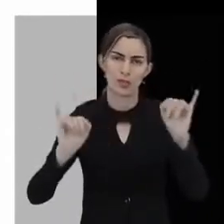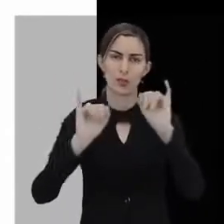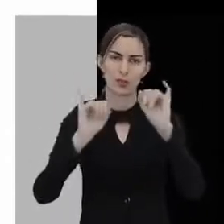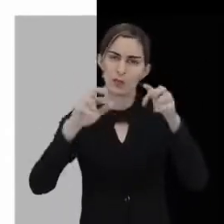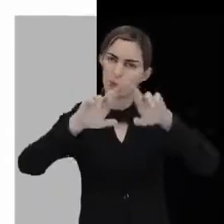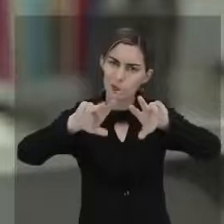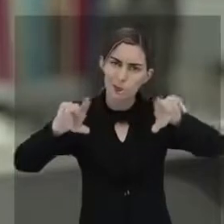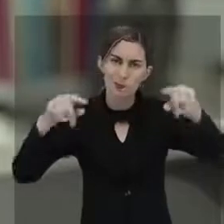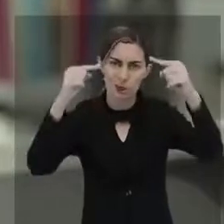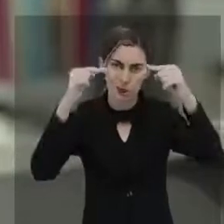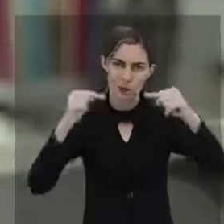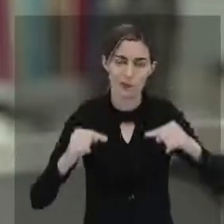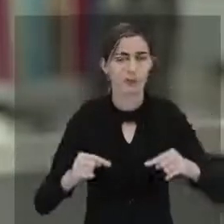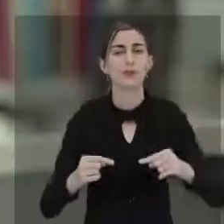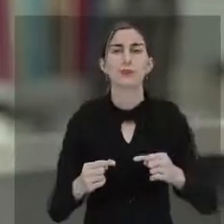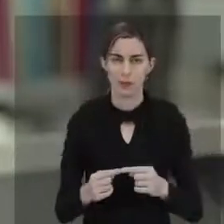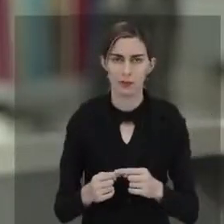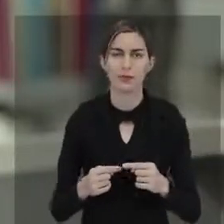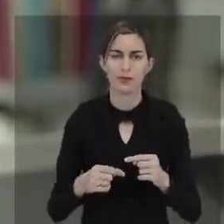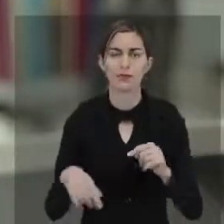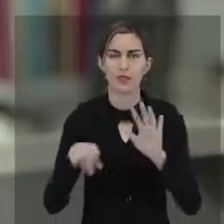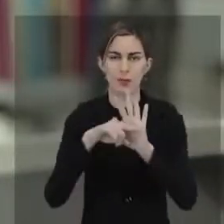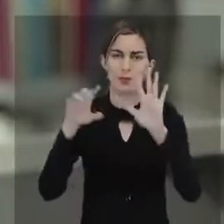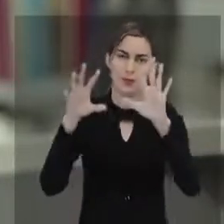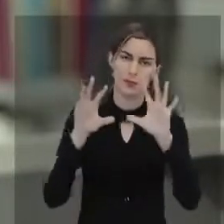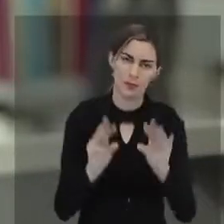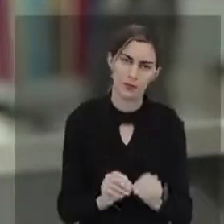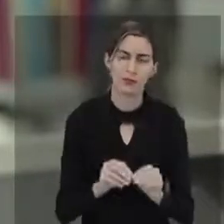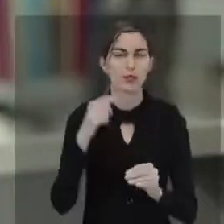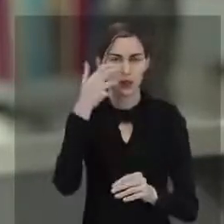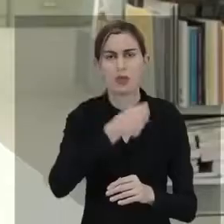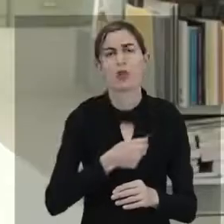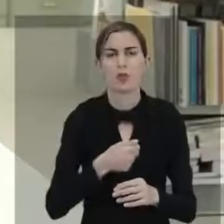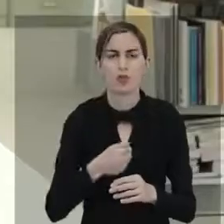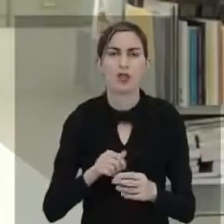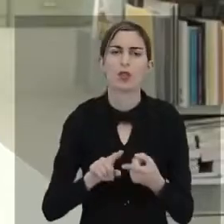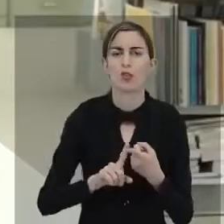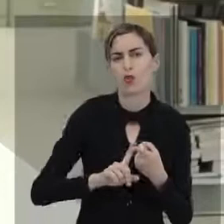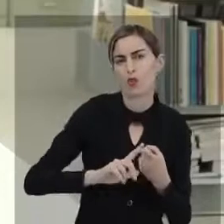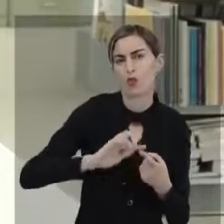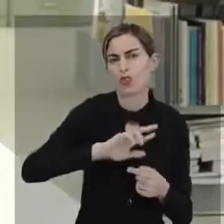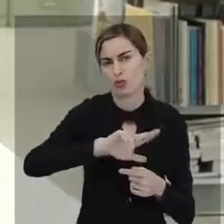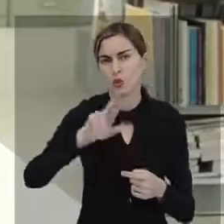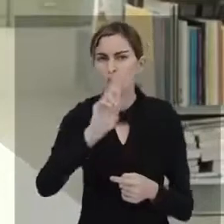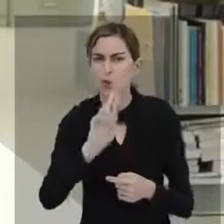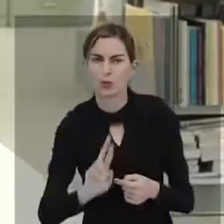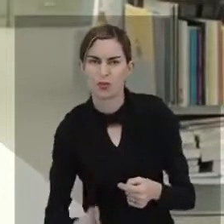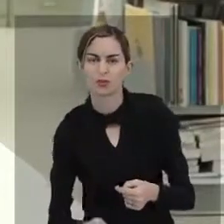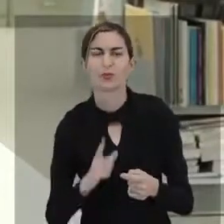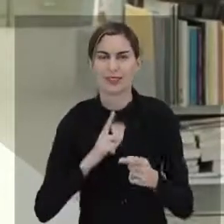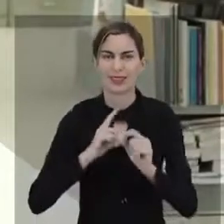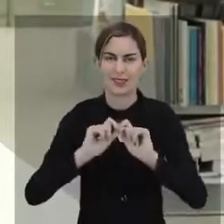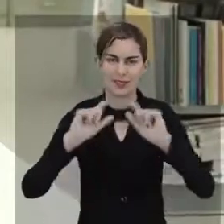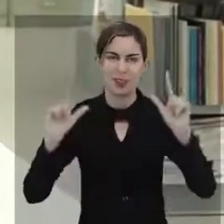método put, certo? E o nome do atributo do tipo primitivo, boolean, float, string. Então, você pode